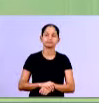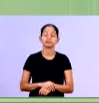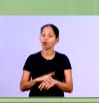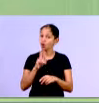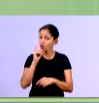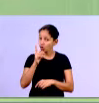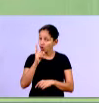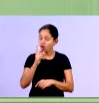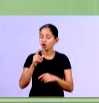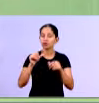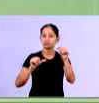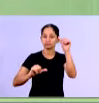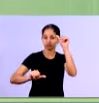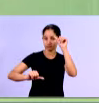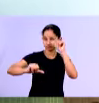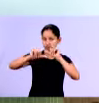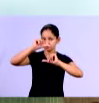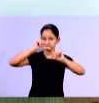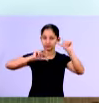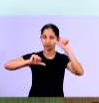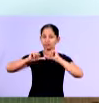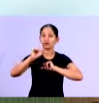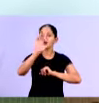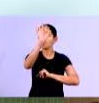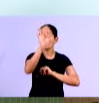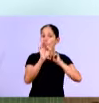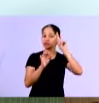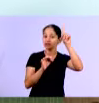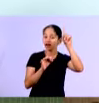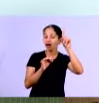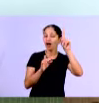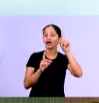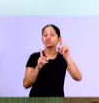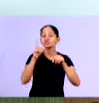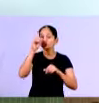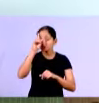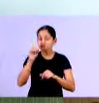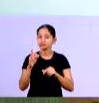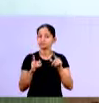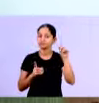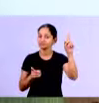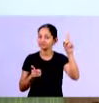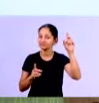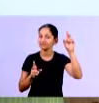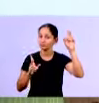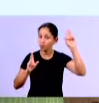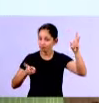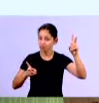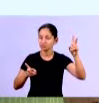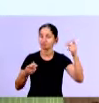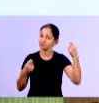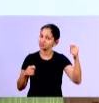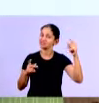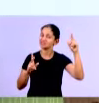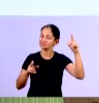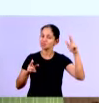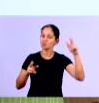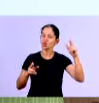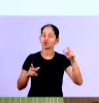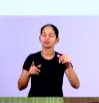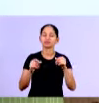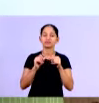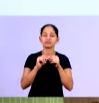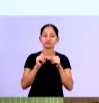Observe que eu estou transformando a taxa que está ao ano para dias, já que o meu tempo está em dias. O que você vai fazer aqui? Eu vou